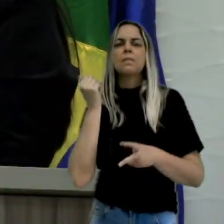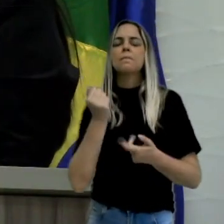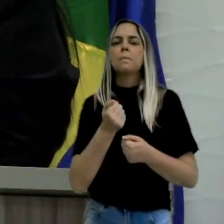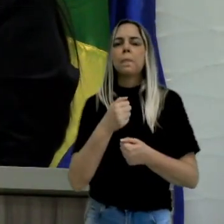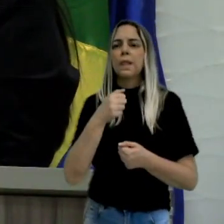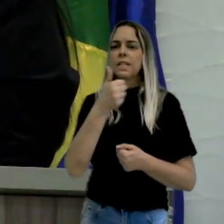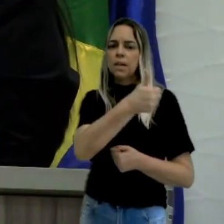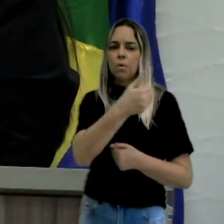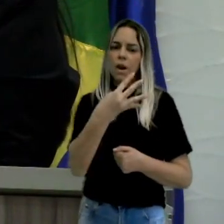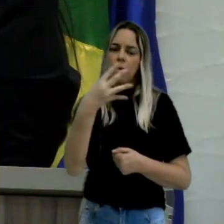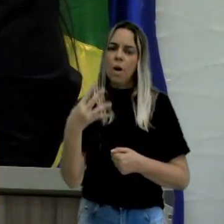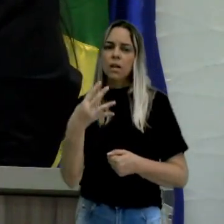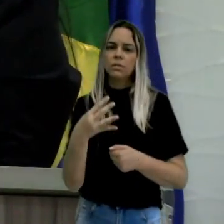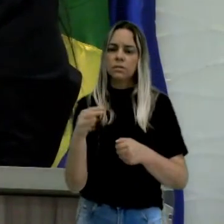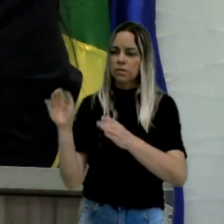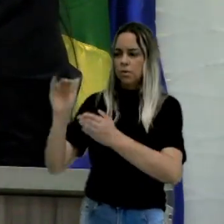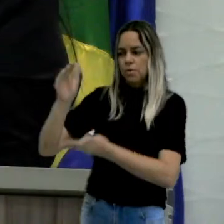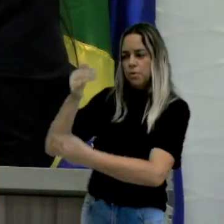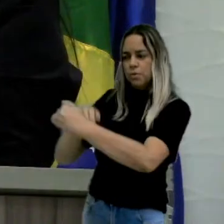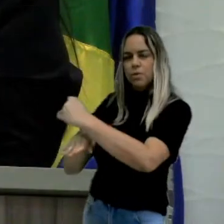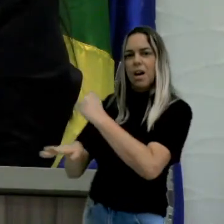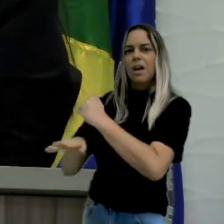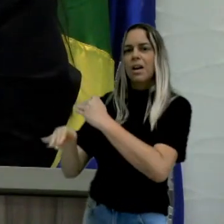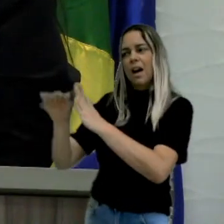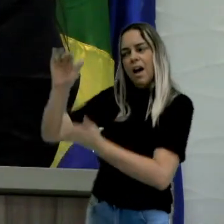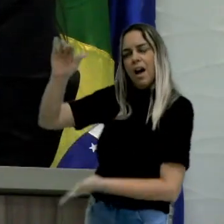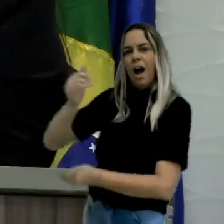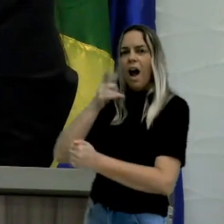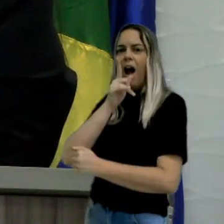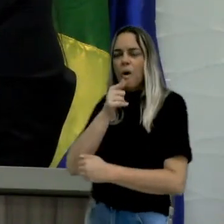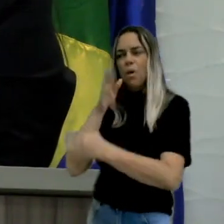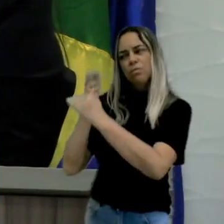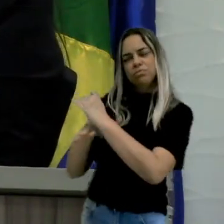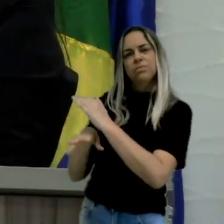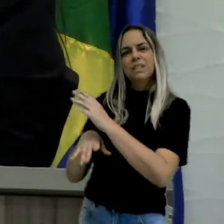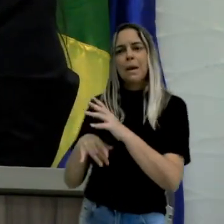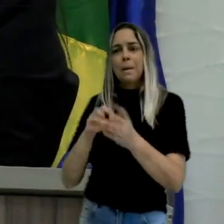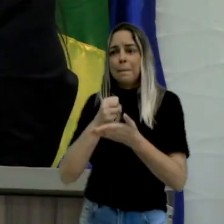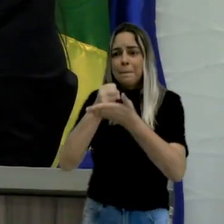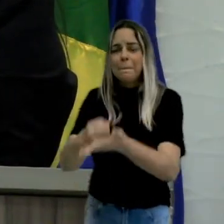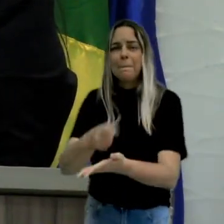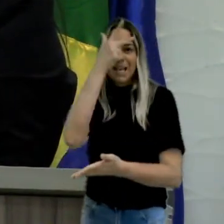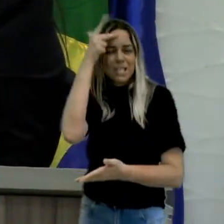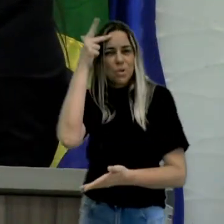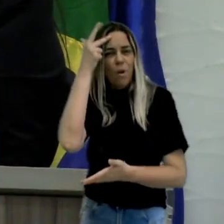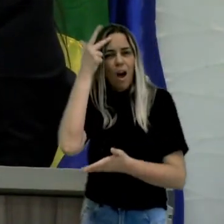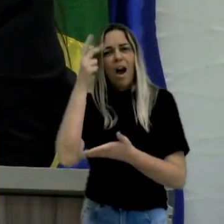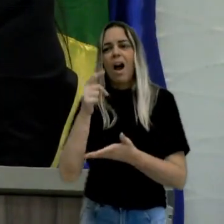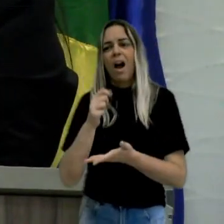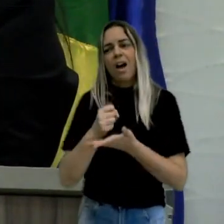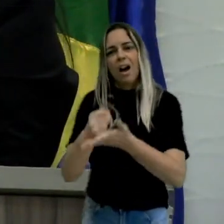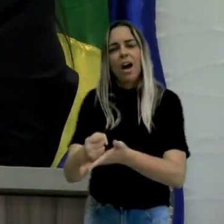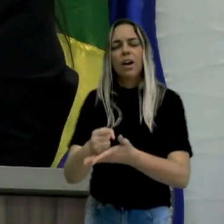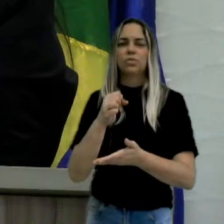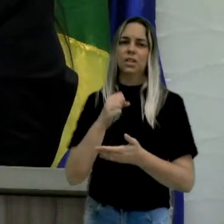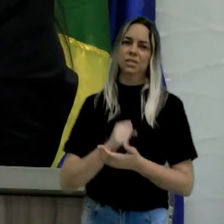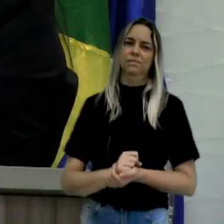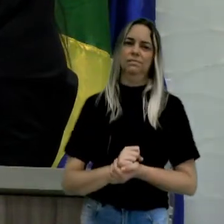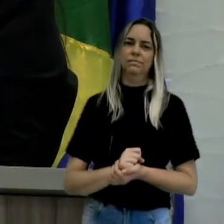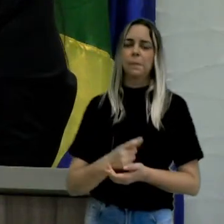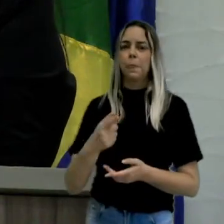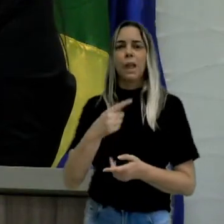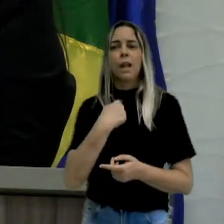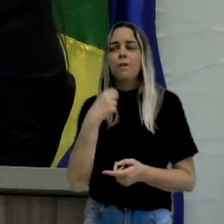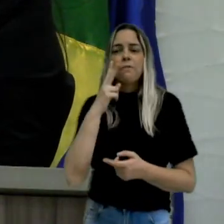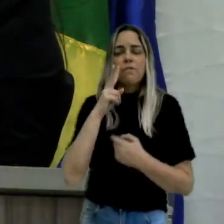cisternas, que beneficia mais de 8 mil pessoas. E eu não vi nenhum vereador aqui vir levantar a